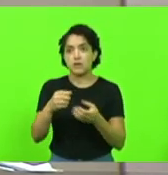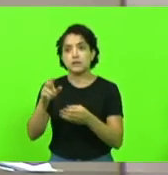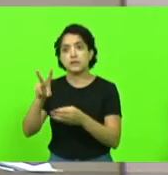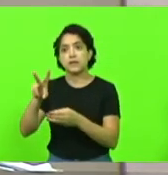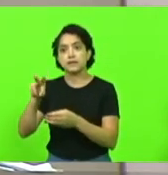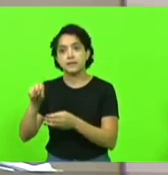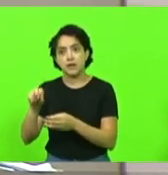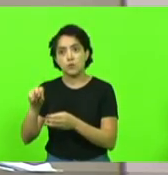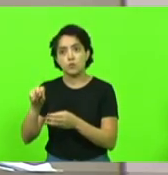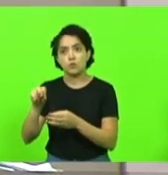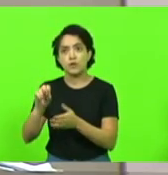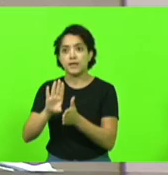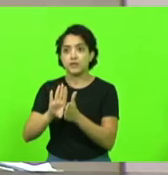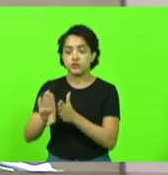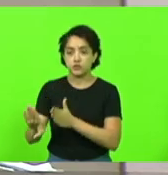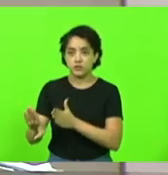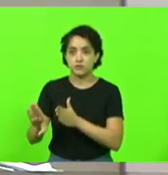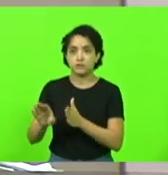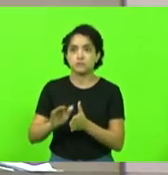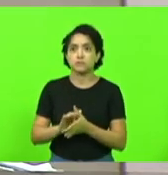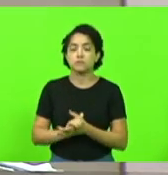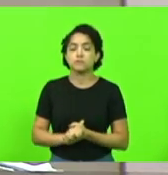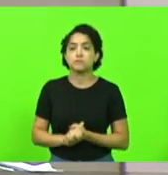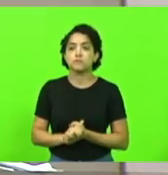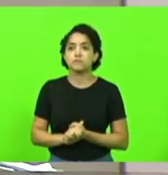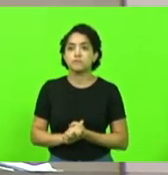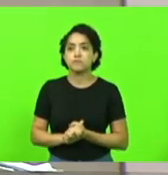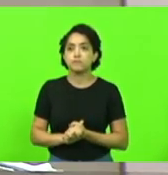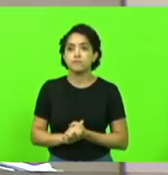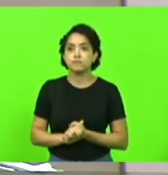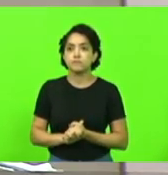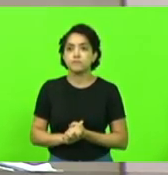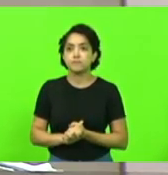vota não, rejeita a emenda substitutiva global.